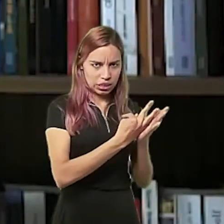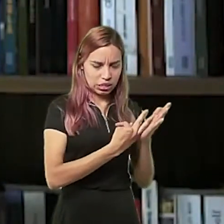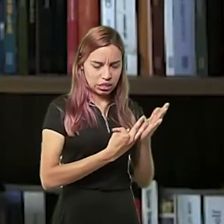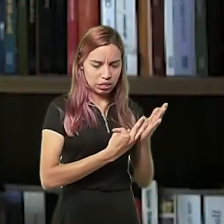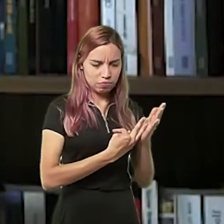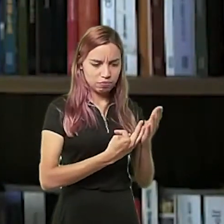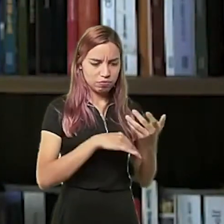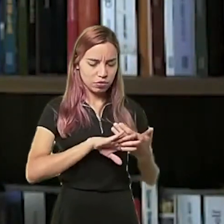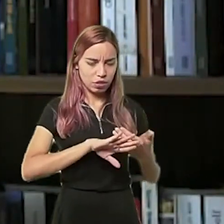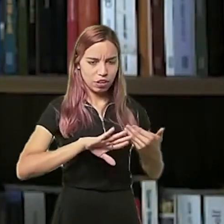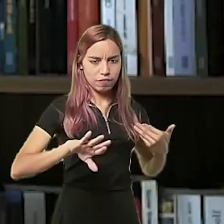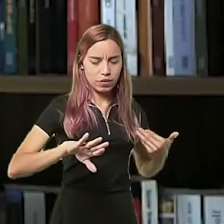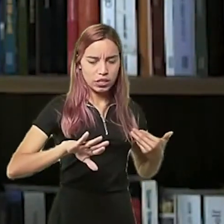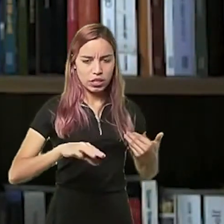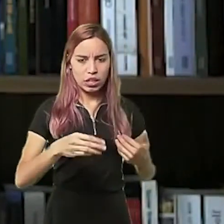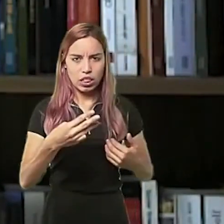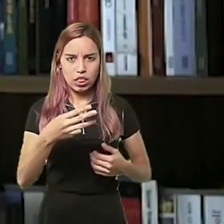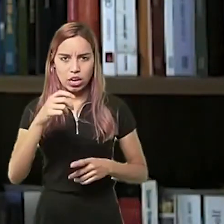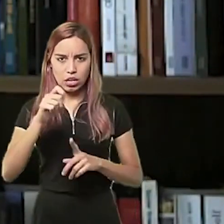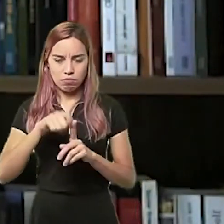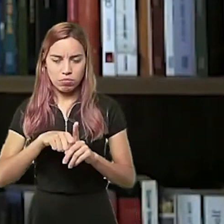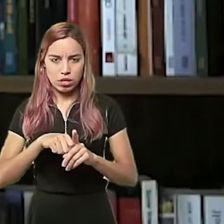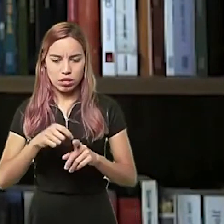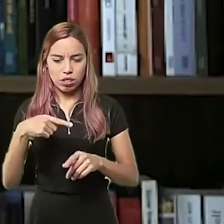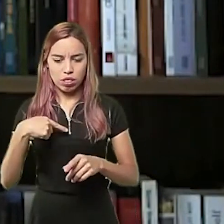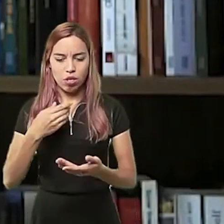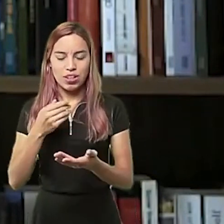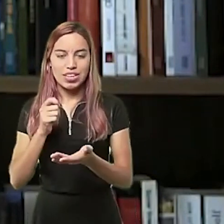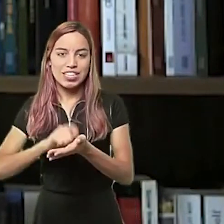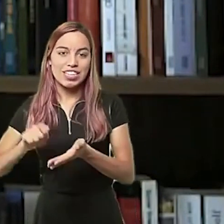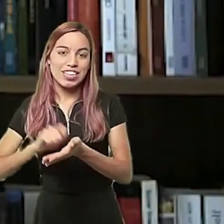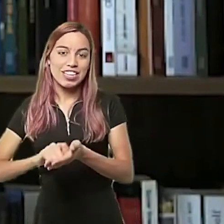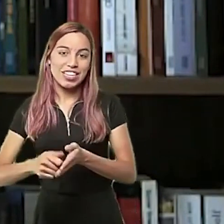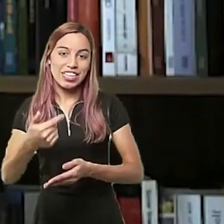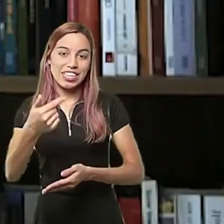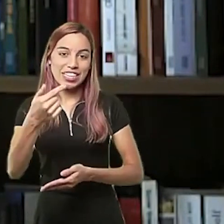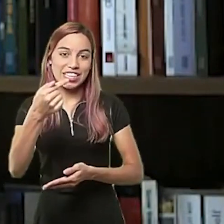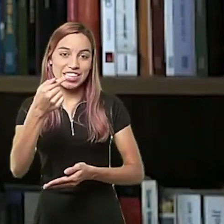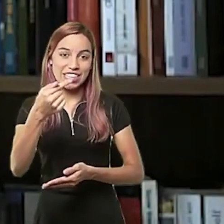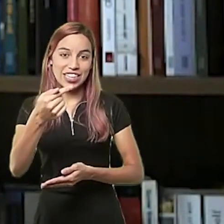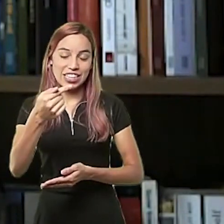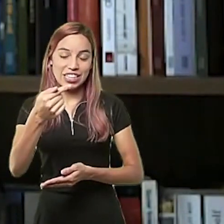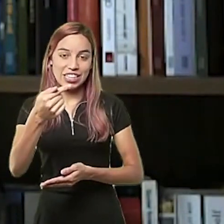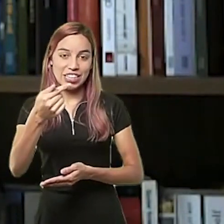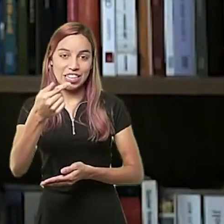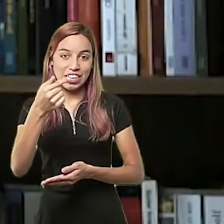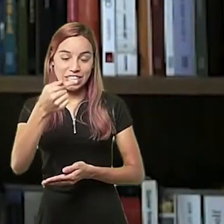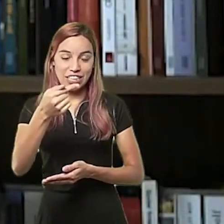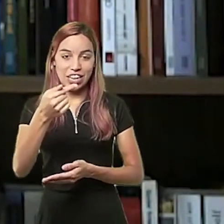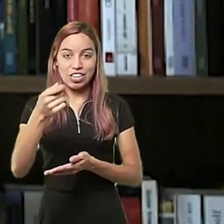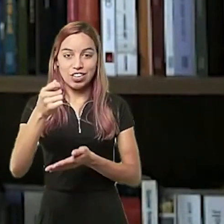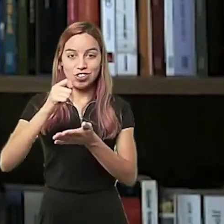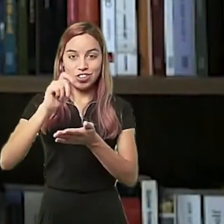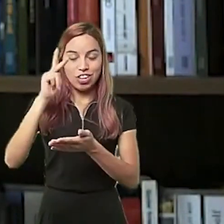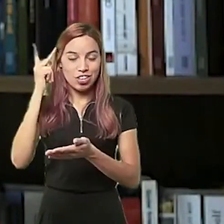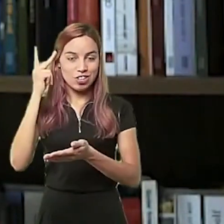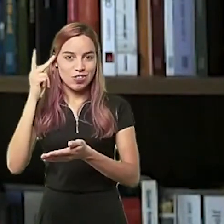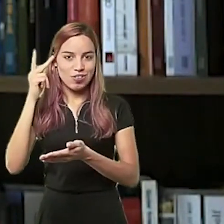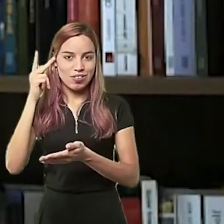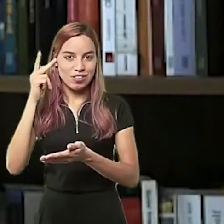contos que integraram a coletânea A Oração do Carrasco, que chegou a ser finalista do Prêmio Jabuti